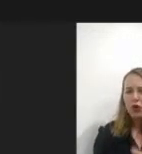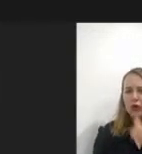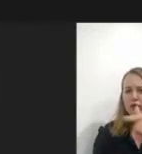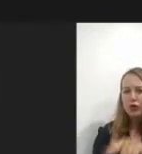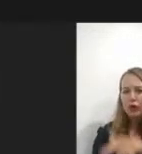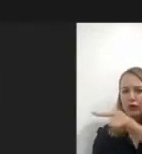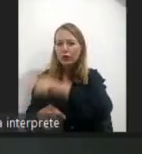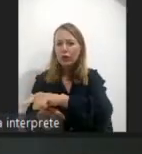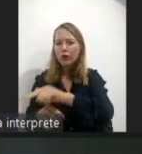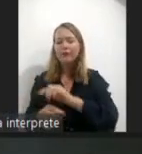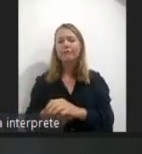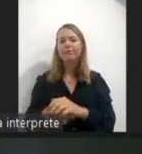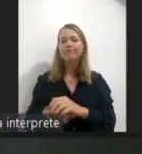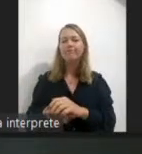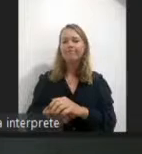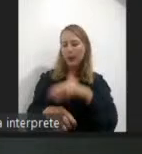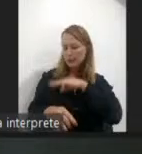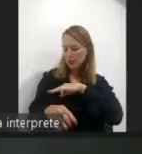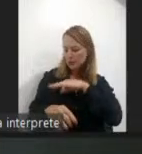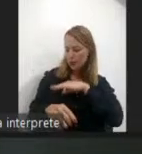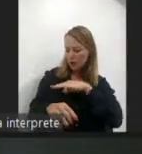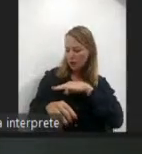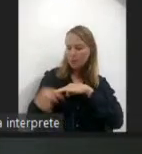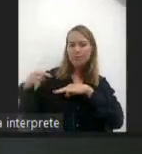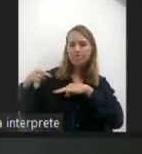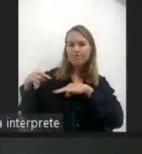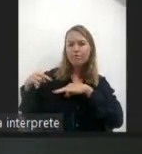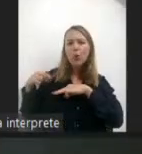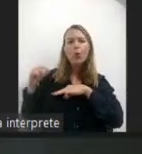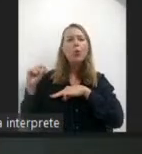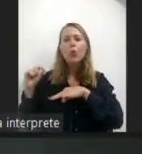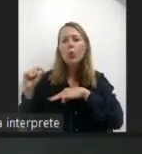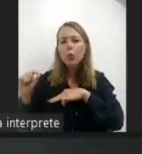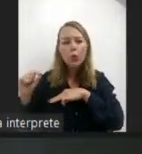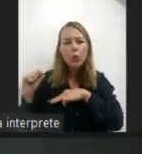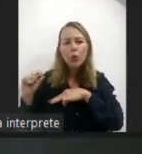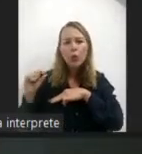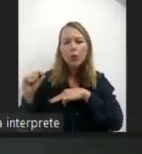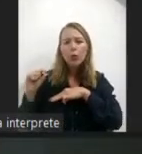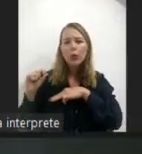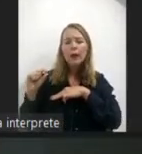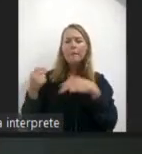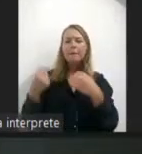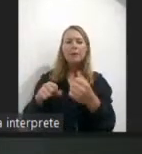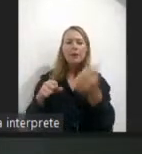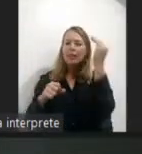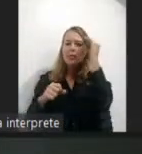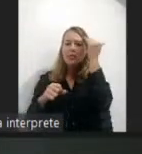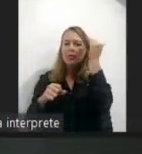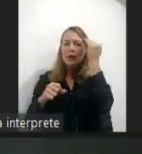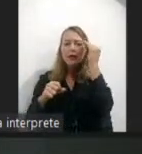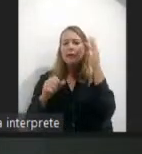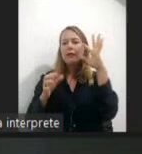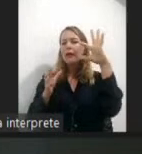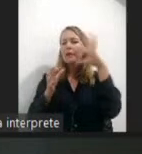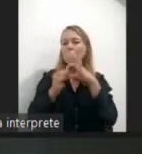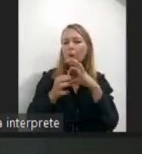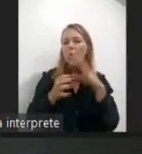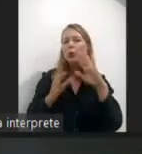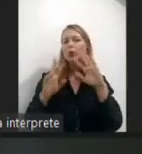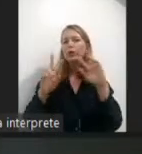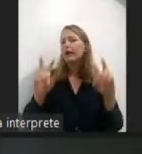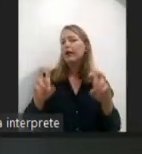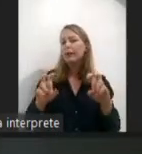para a misericórdia, nós precisamos ter um pouquinho de entendimento a respeito. Se olharmos